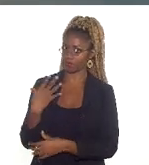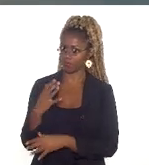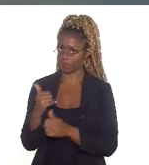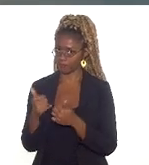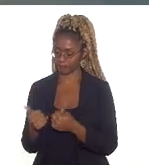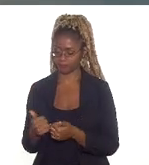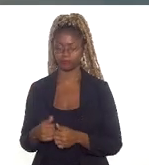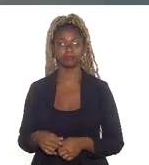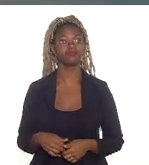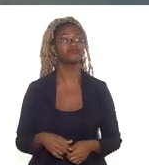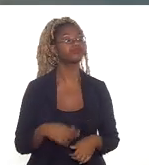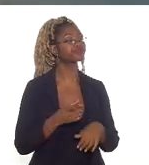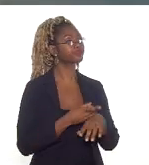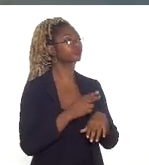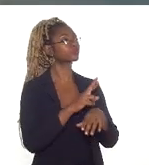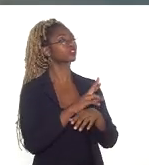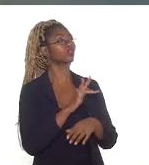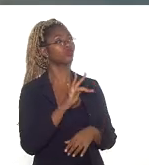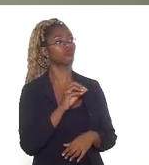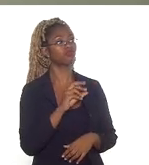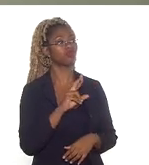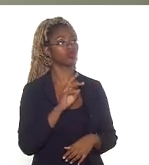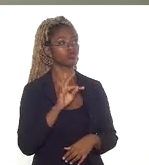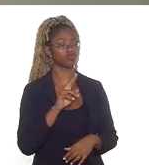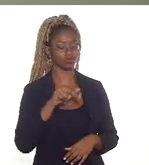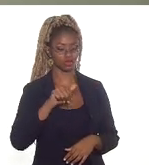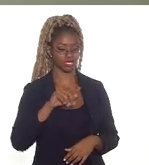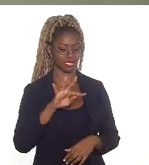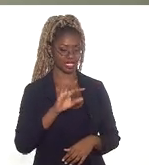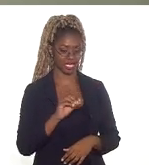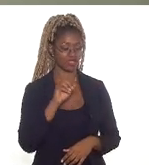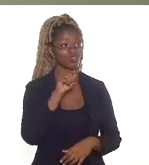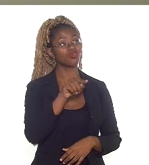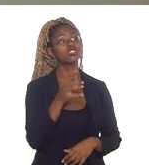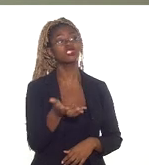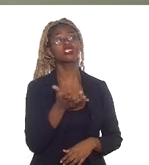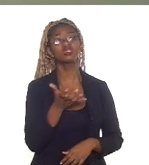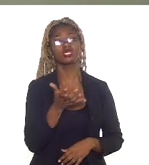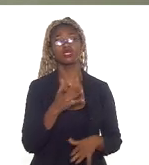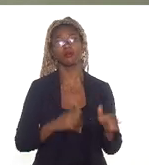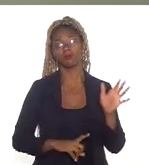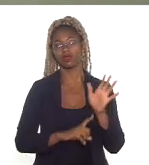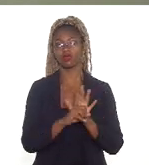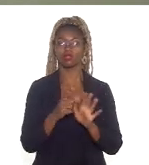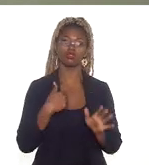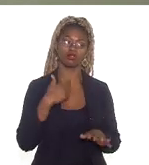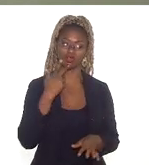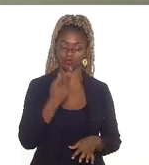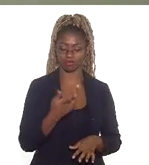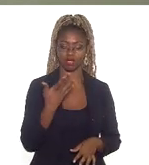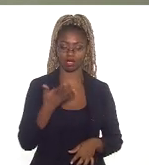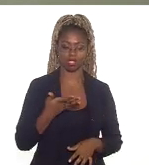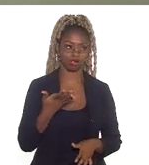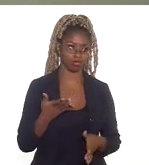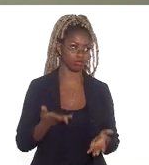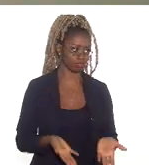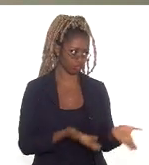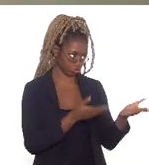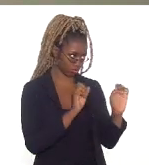Doutor Fortunato, o senhor queria fazer aqui, levantar uma questão quando eu estava falando. Estou lhe devolvendo,